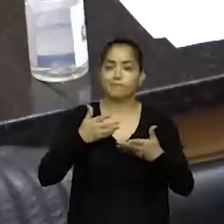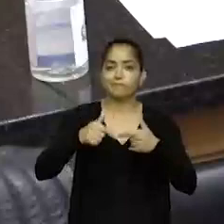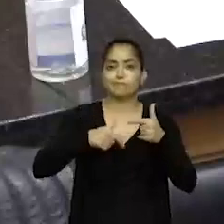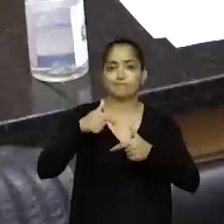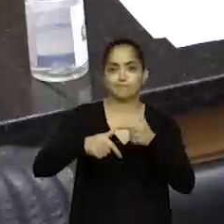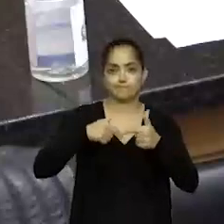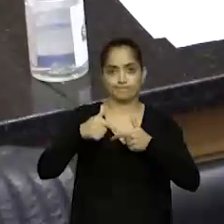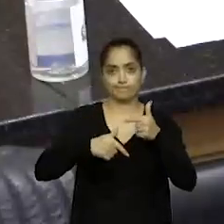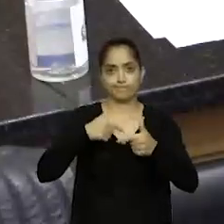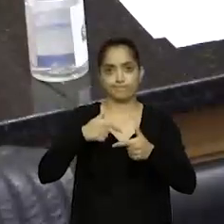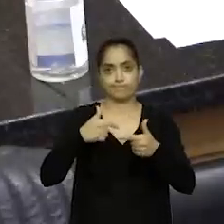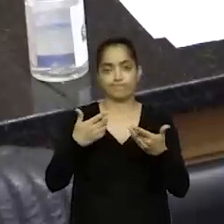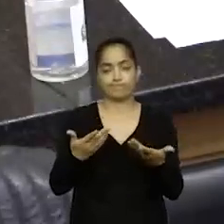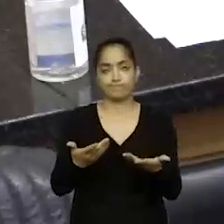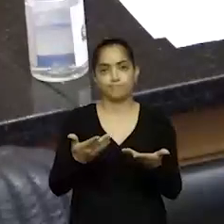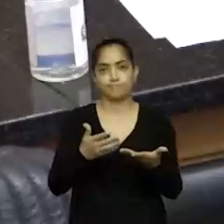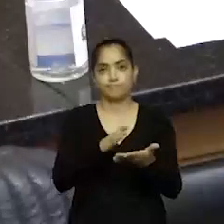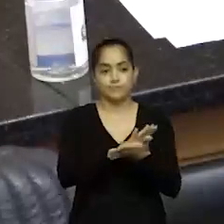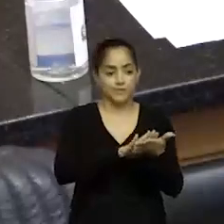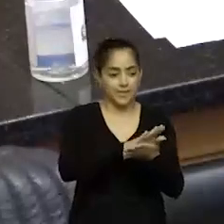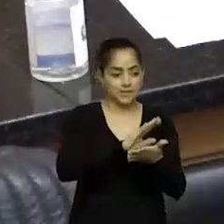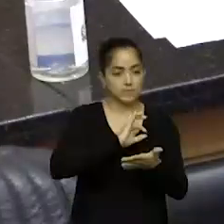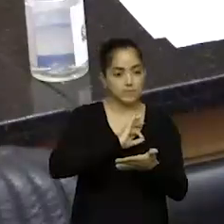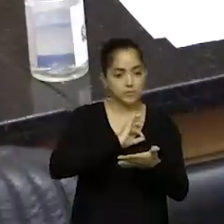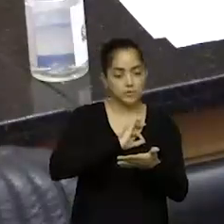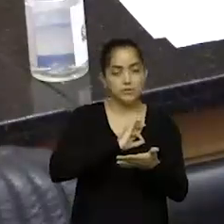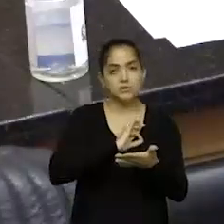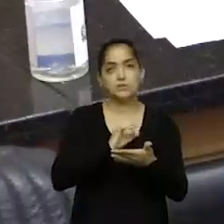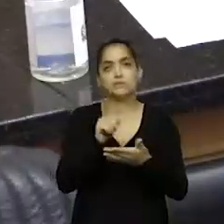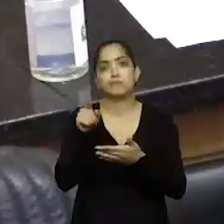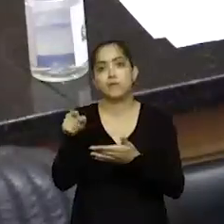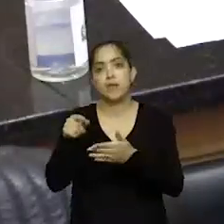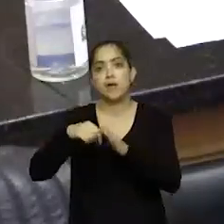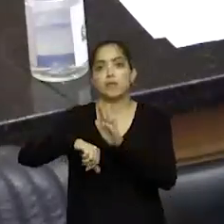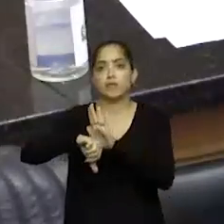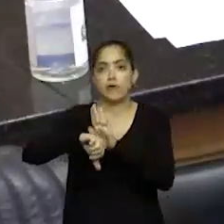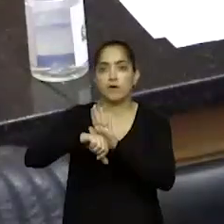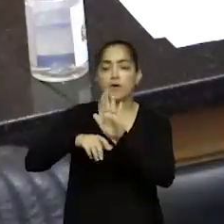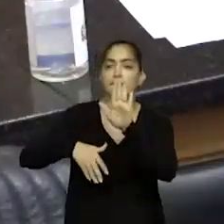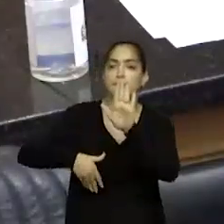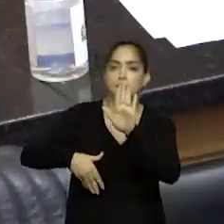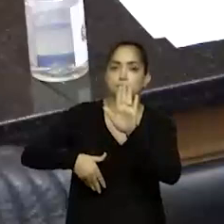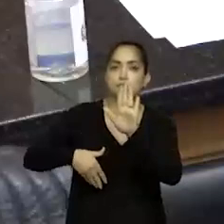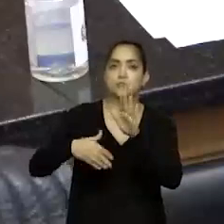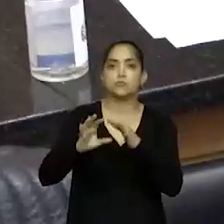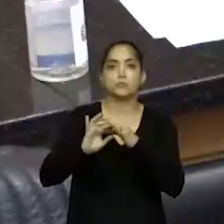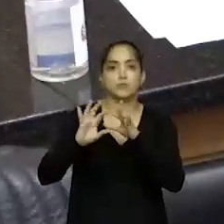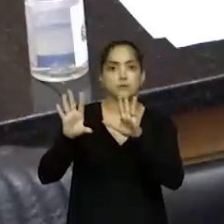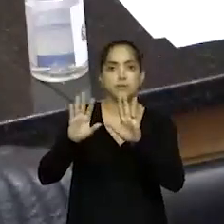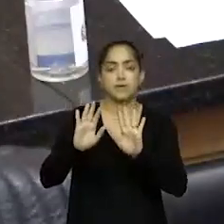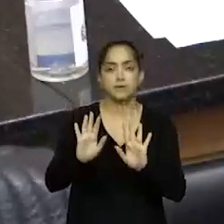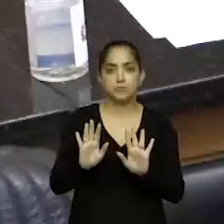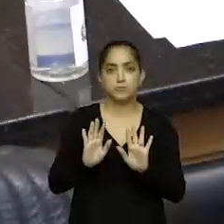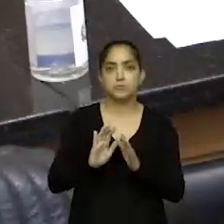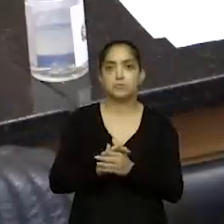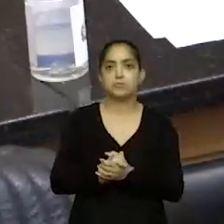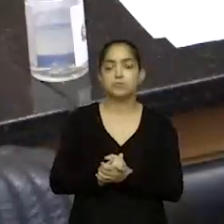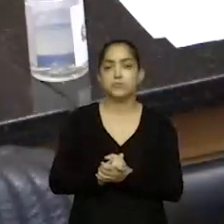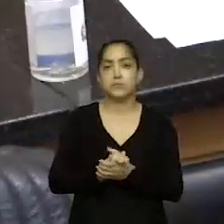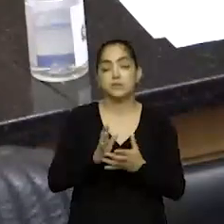É nada para a polícia, para o cidadão de bem e tudo para vagabundo. Então, meu